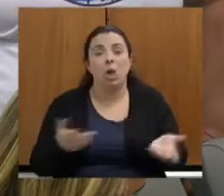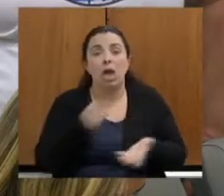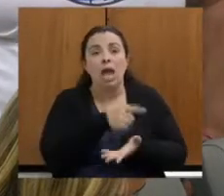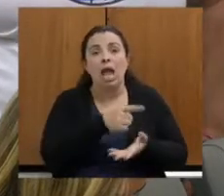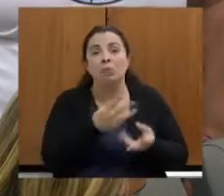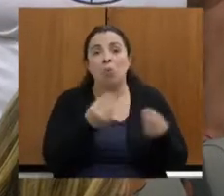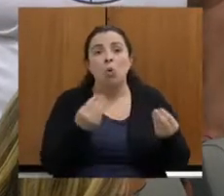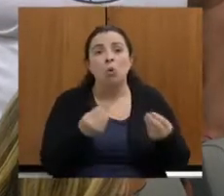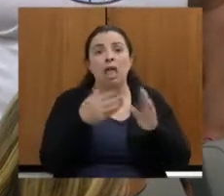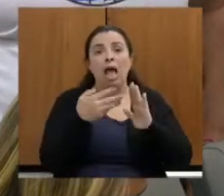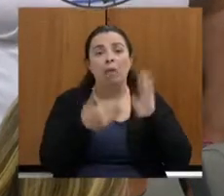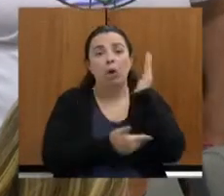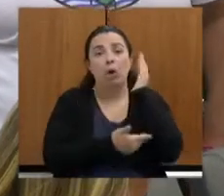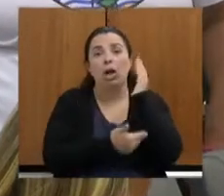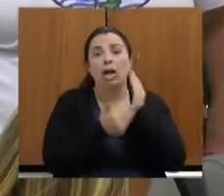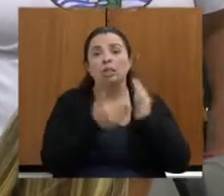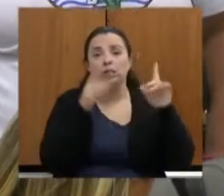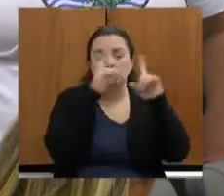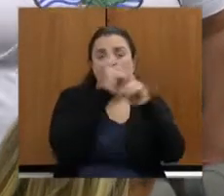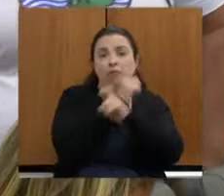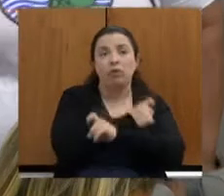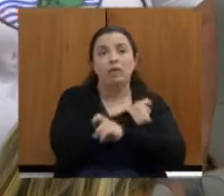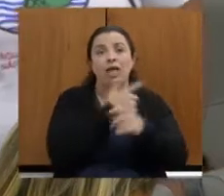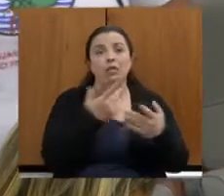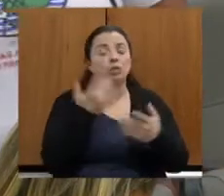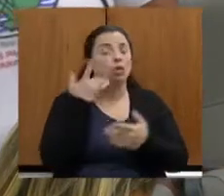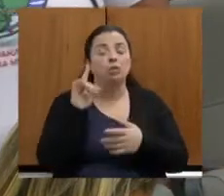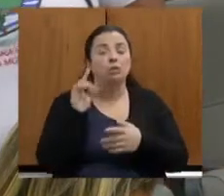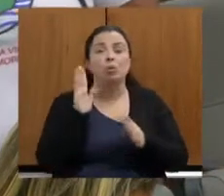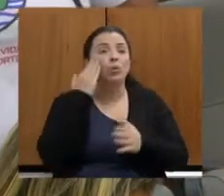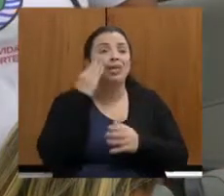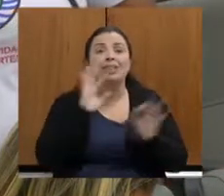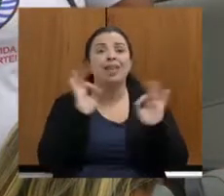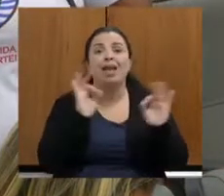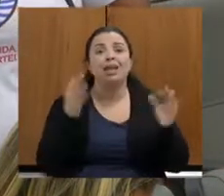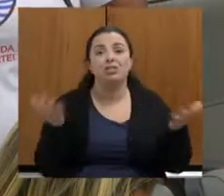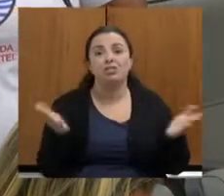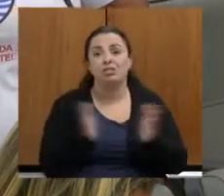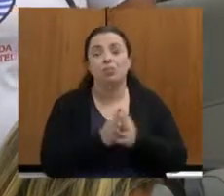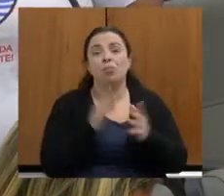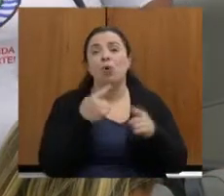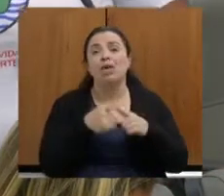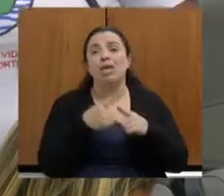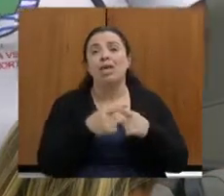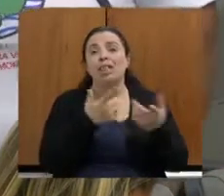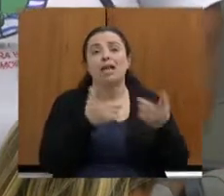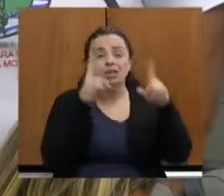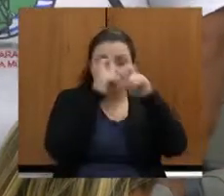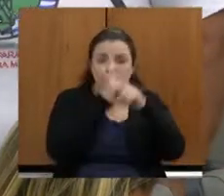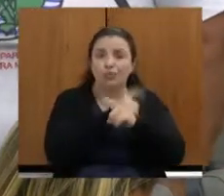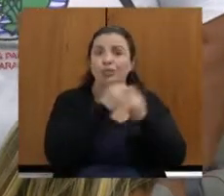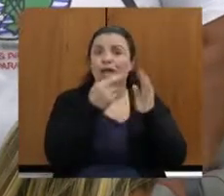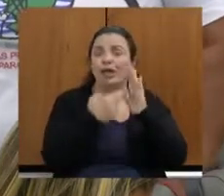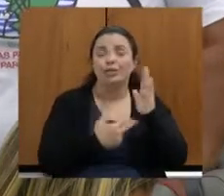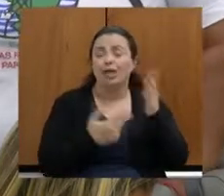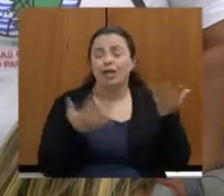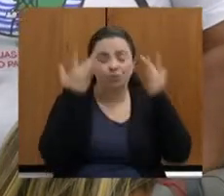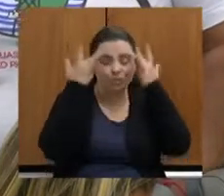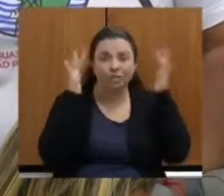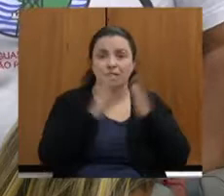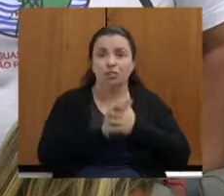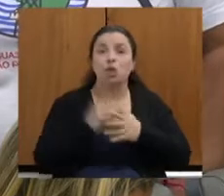e no mundo da gente não consegue entender o porquê disso então assim a gente vai continuar lutando